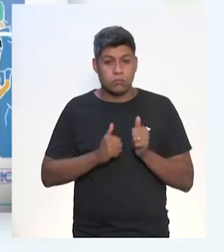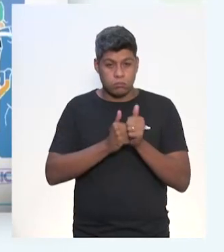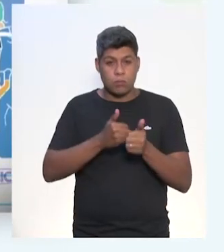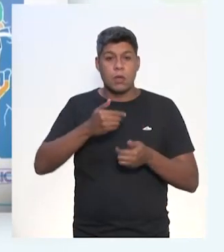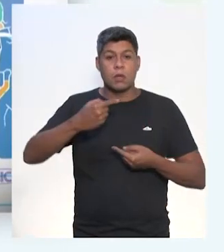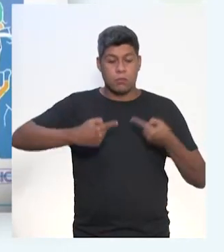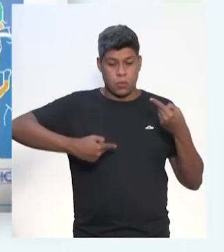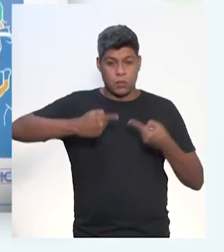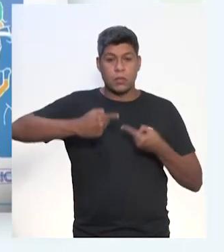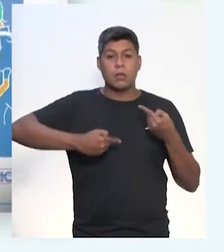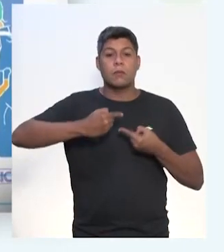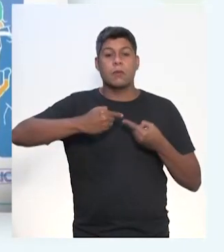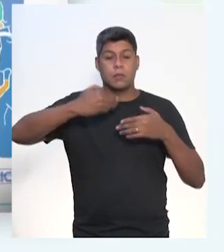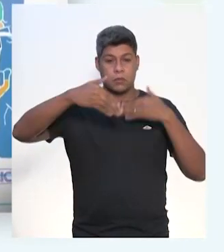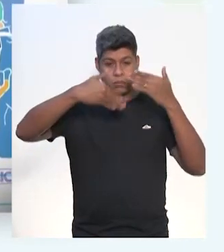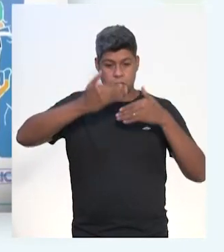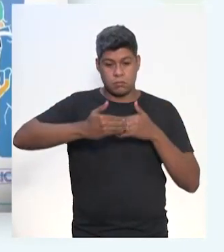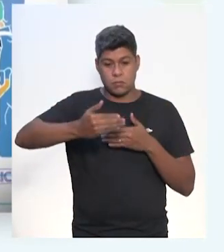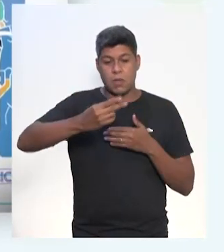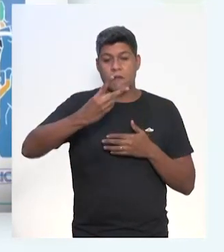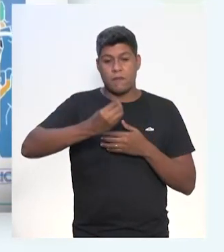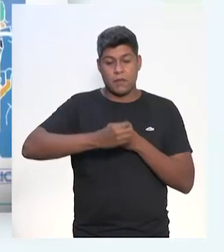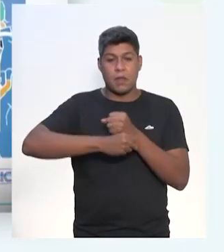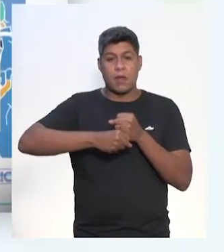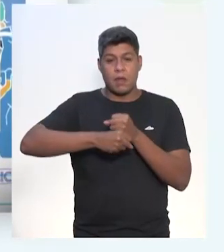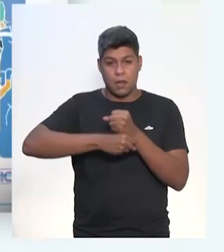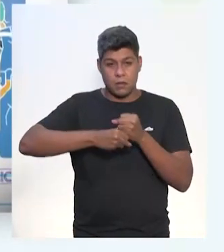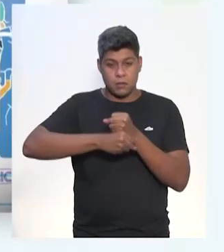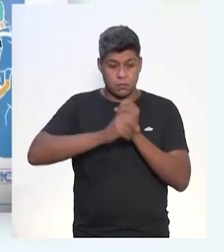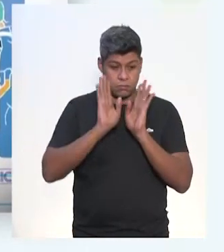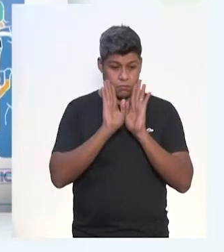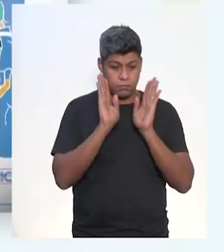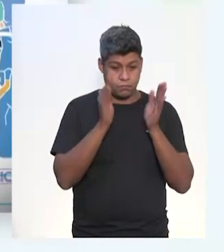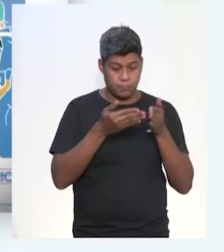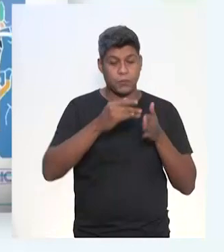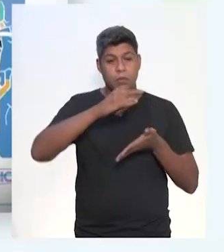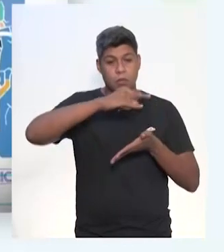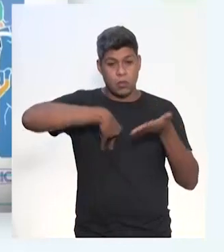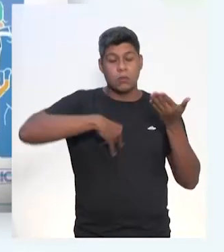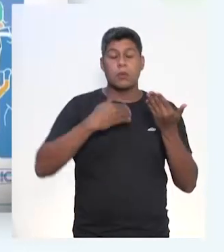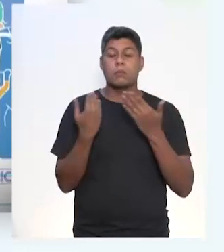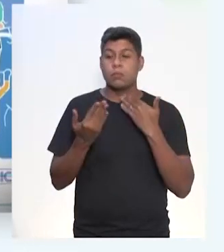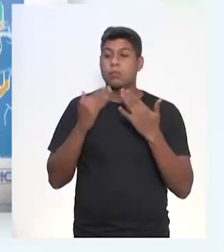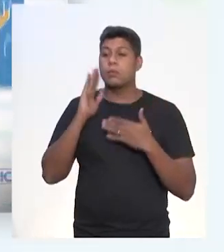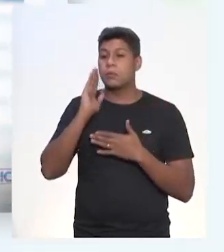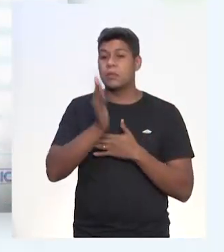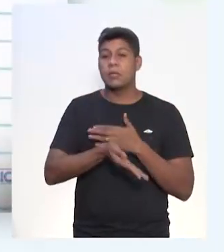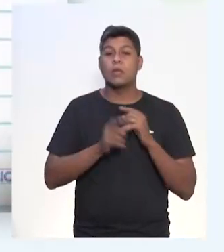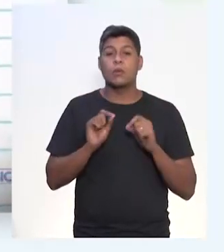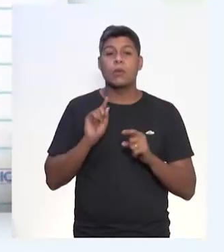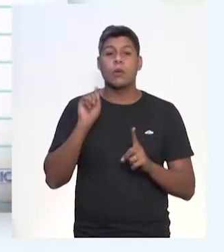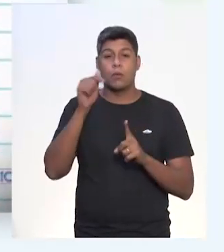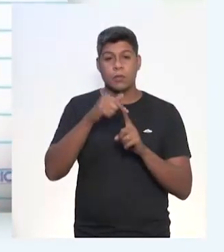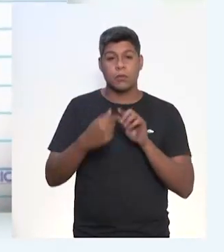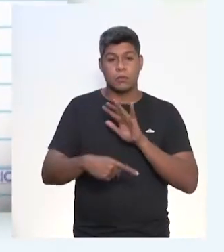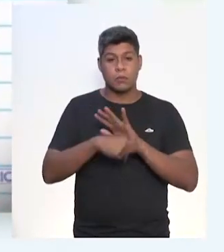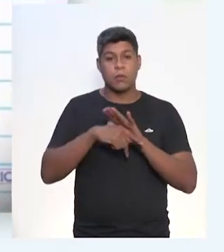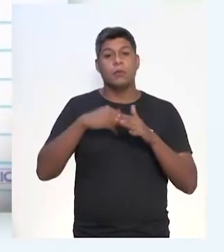de desenvolvimento urbano nos próximos 20 anos. As diretrizes do documento dialogam diretamente com os Objetivos